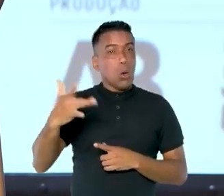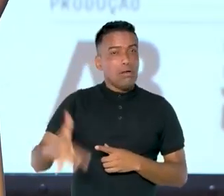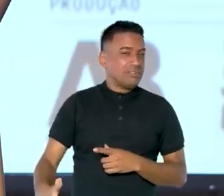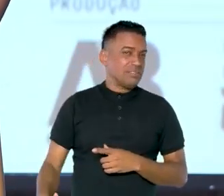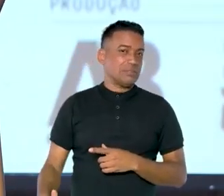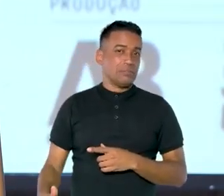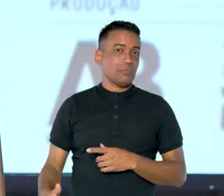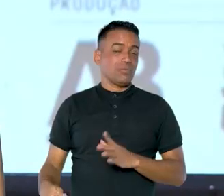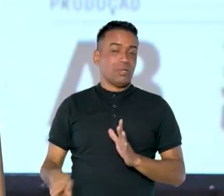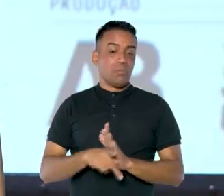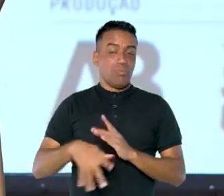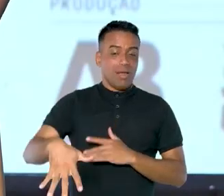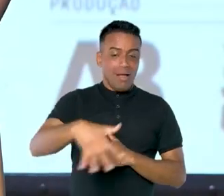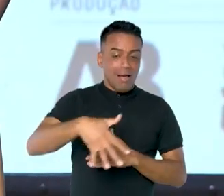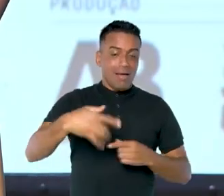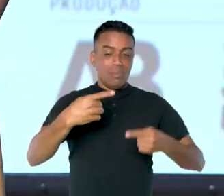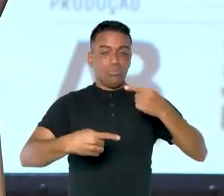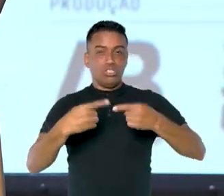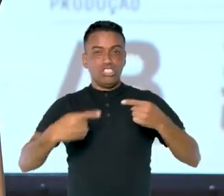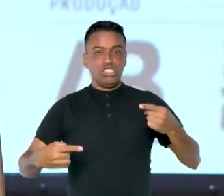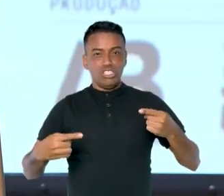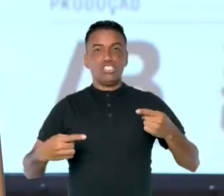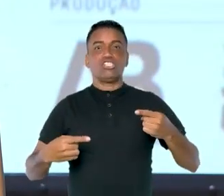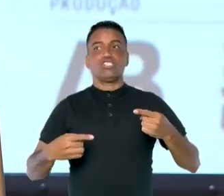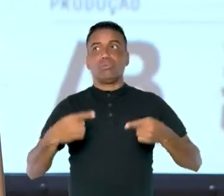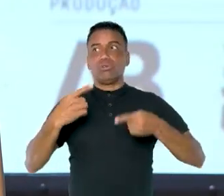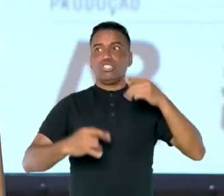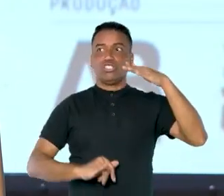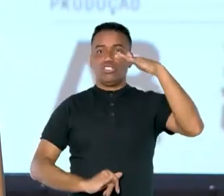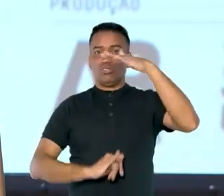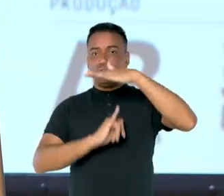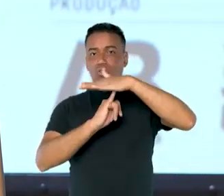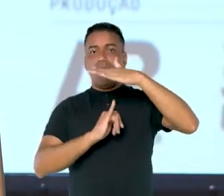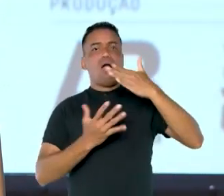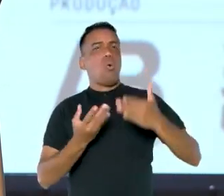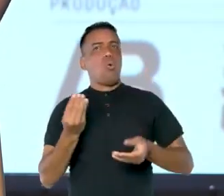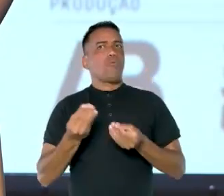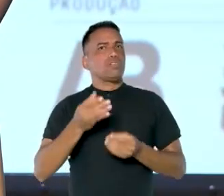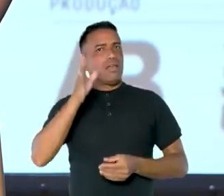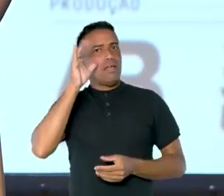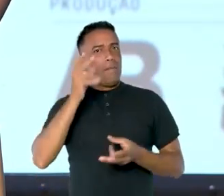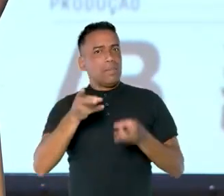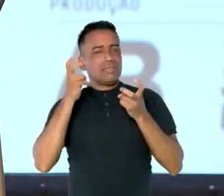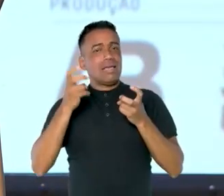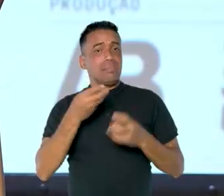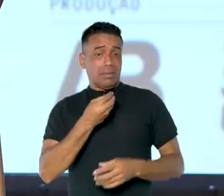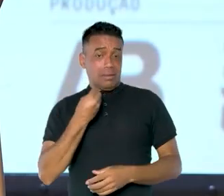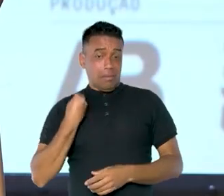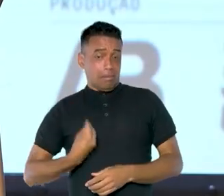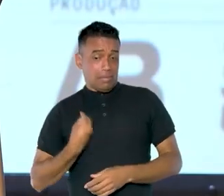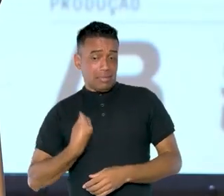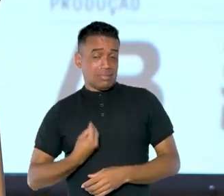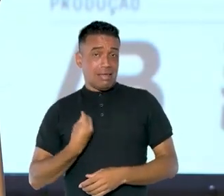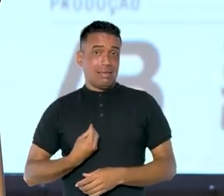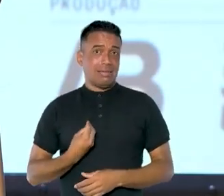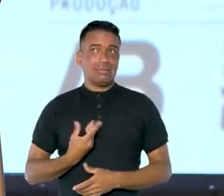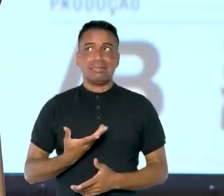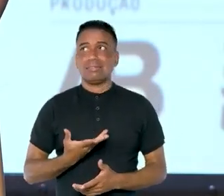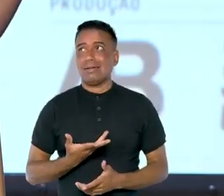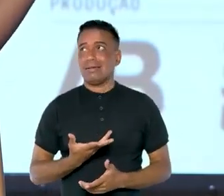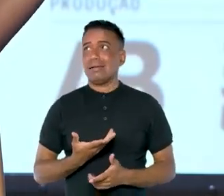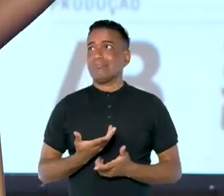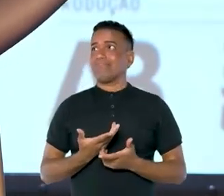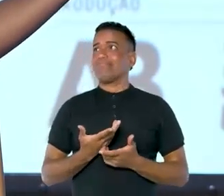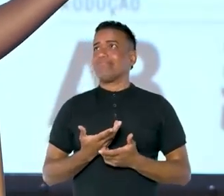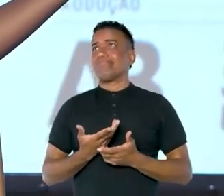ao cenário político e a essa política institucional, como você vê, a presença cada vez, não posso dizer cada vez